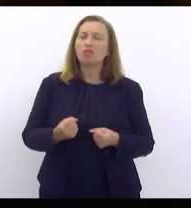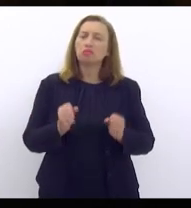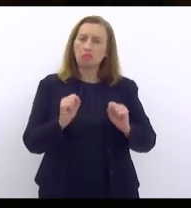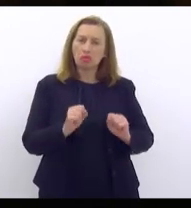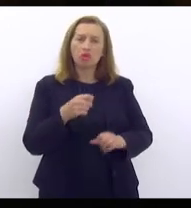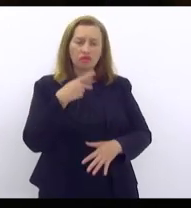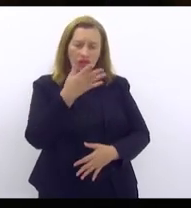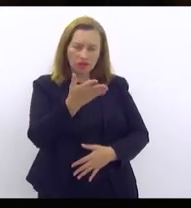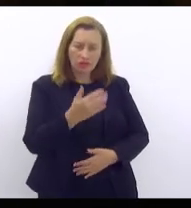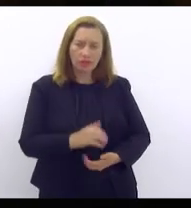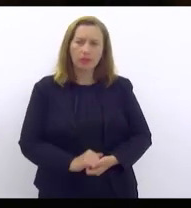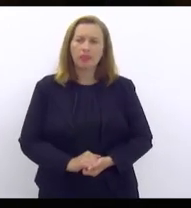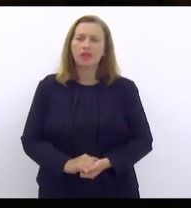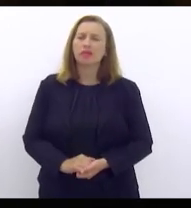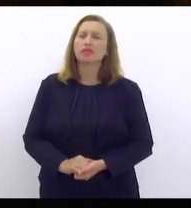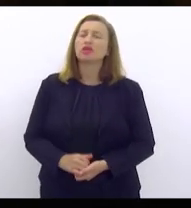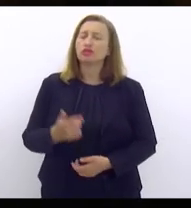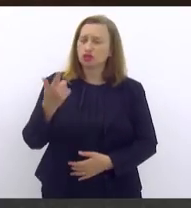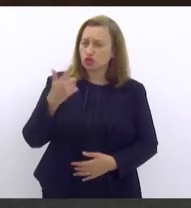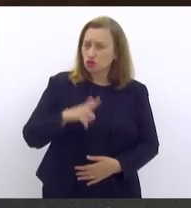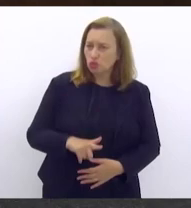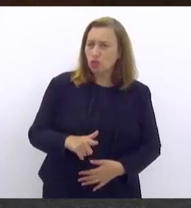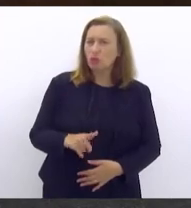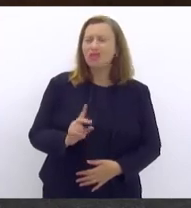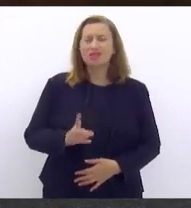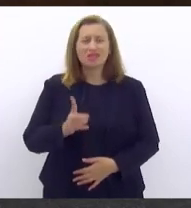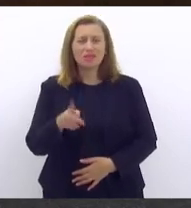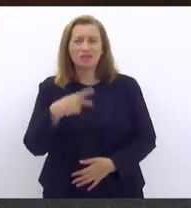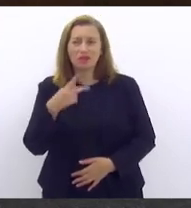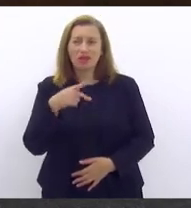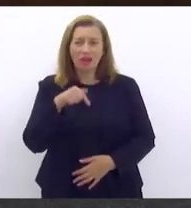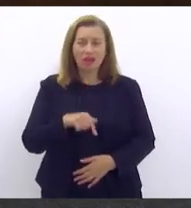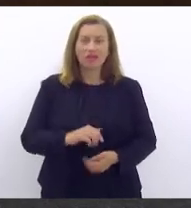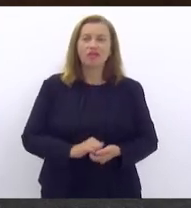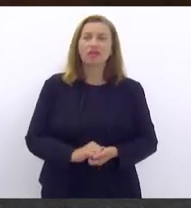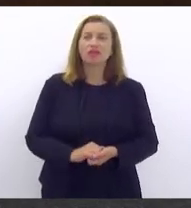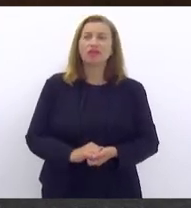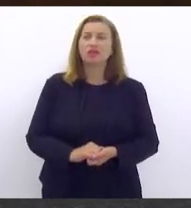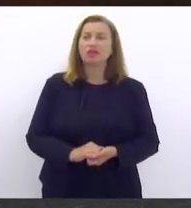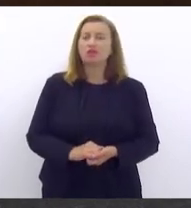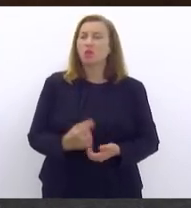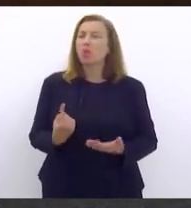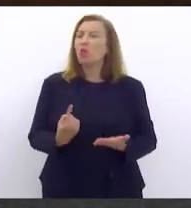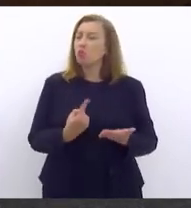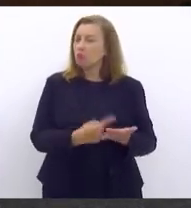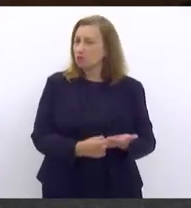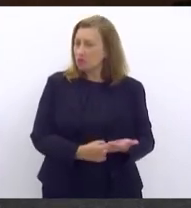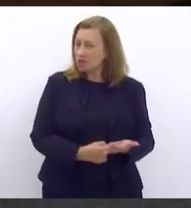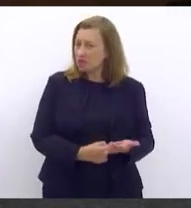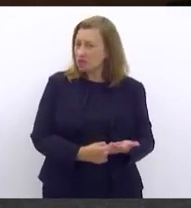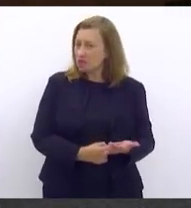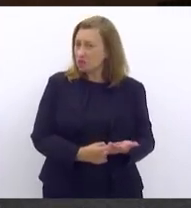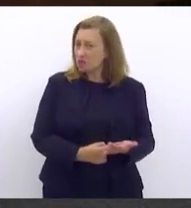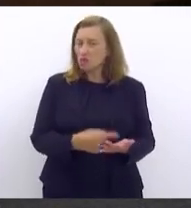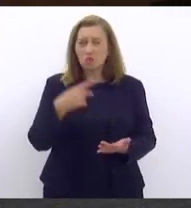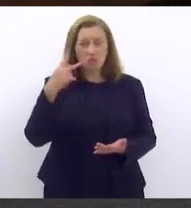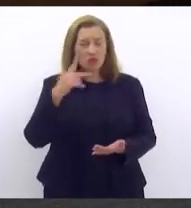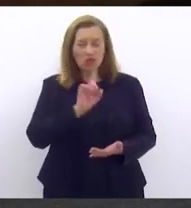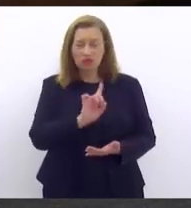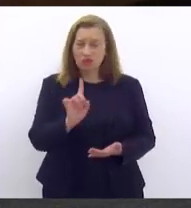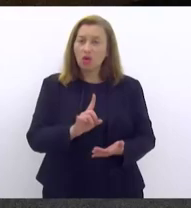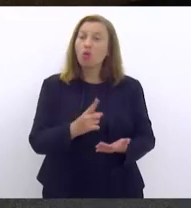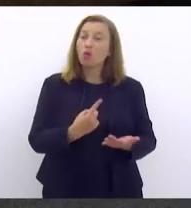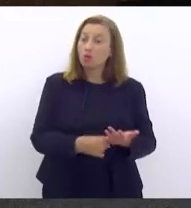que, mais uma vez, a gente sempre costuma dizer aqui, nós não temos compromisso com o político, não, nós